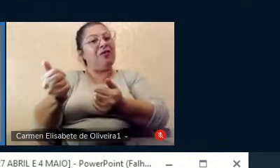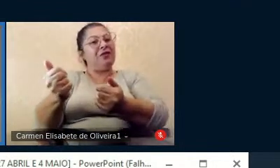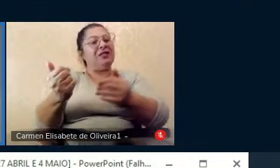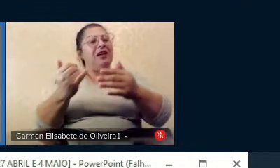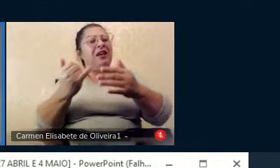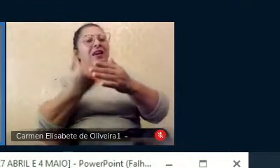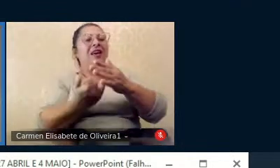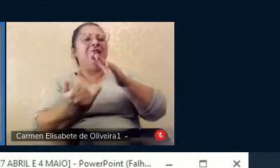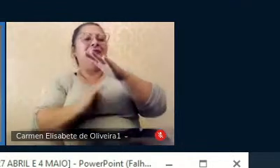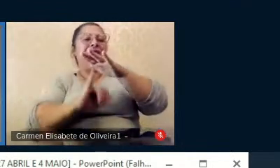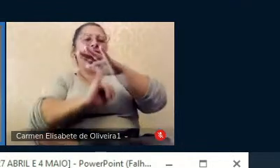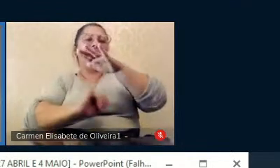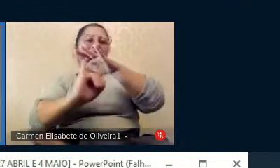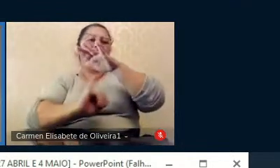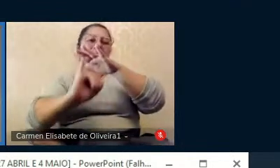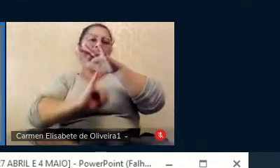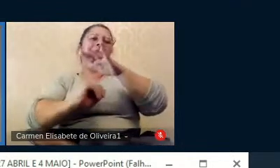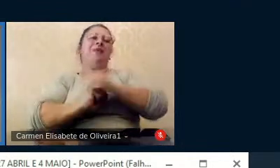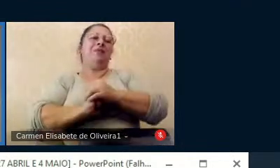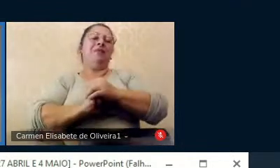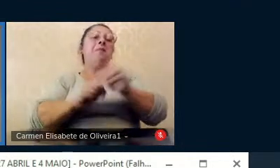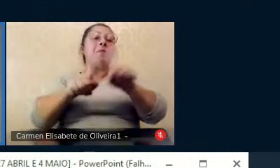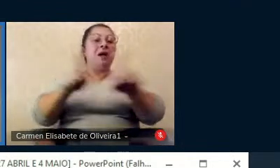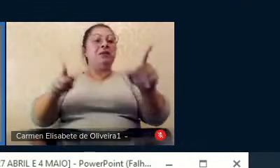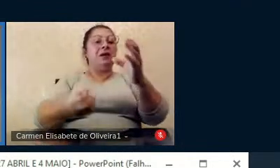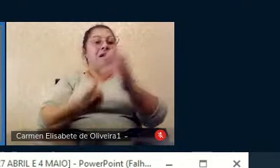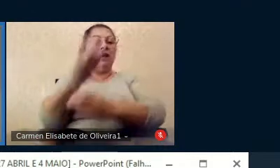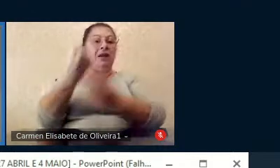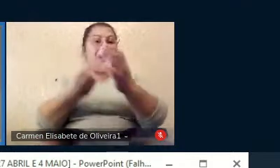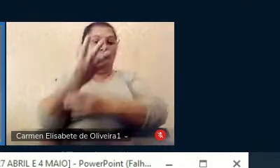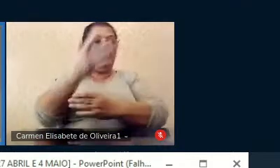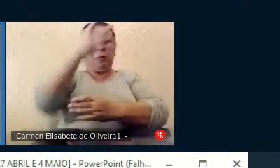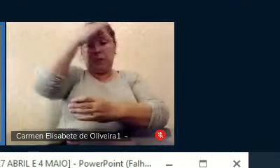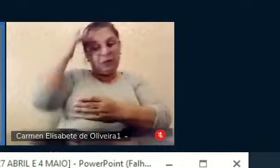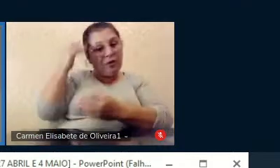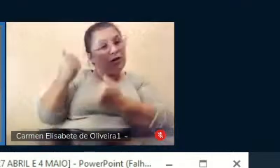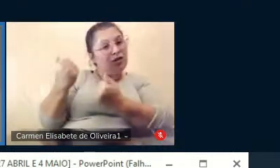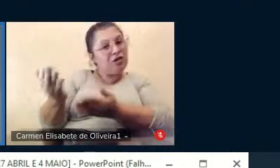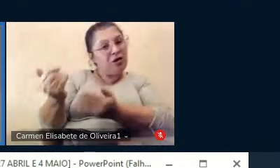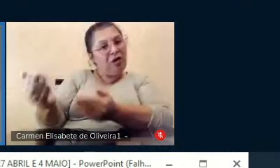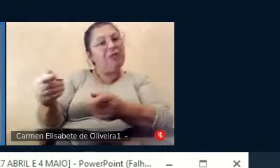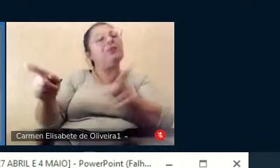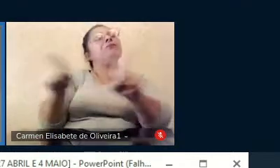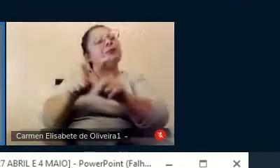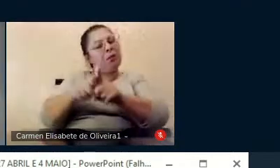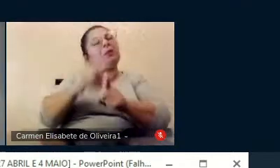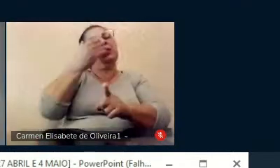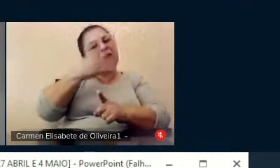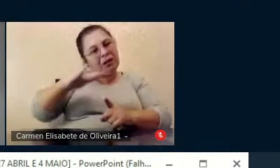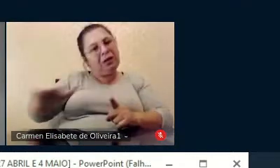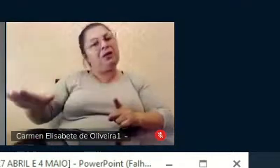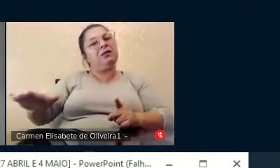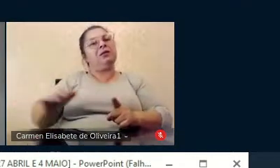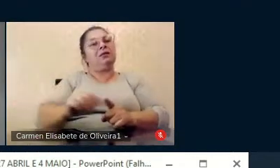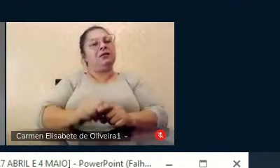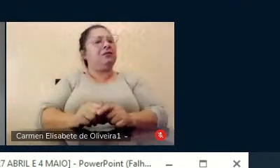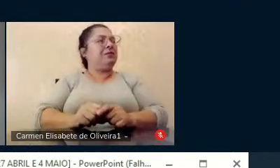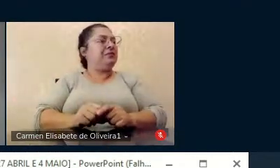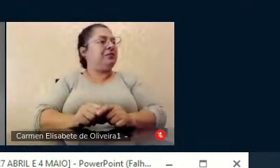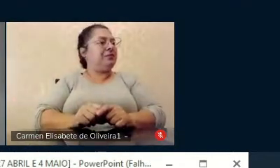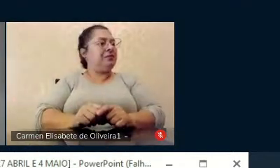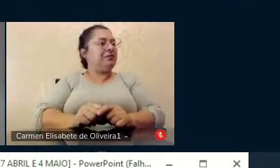informal, né? Mas está sendo bastante produzida por pessoas jovens e até mesmo por crianças.